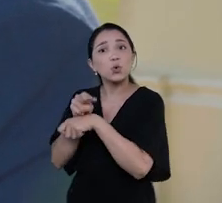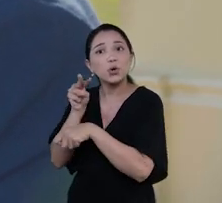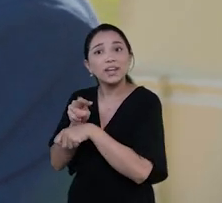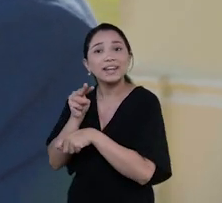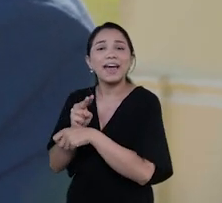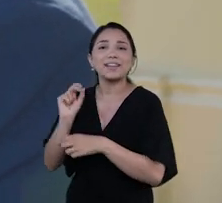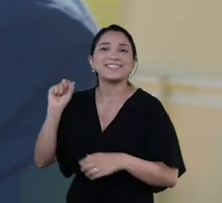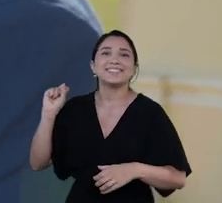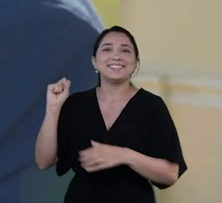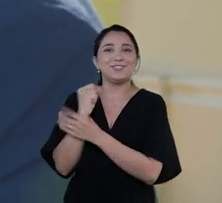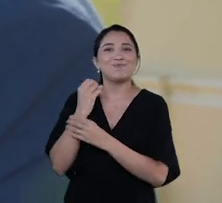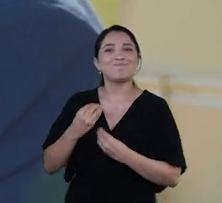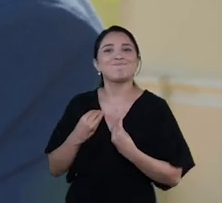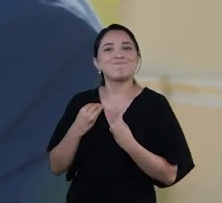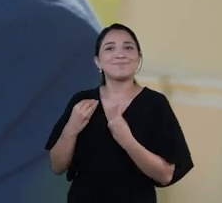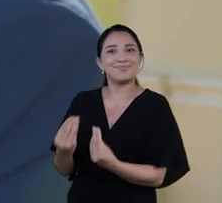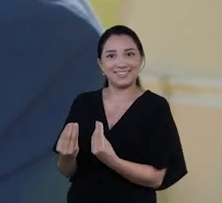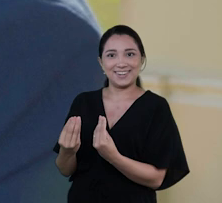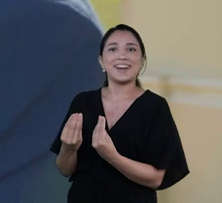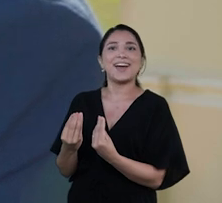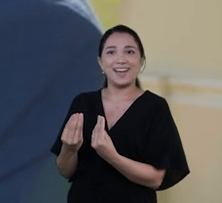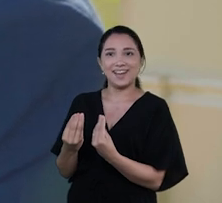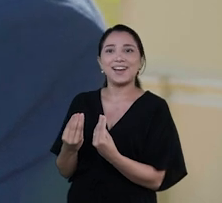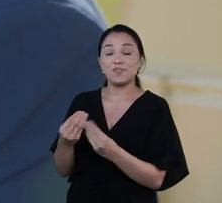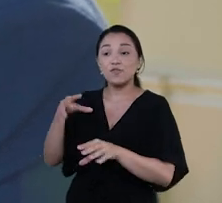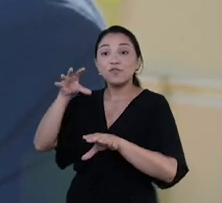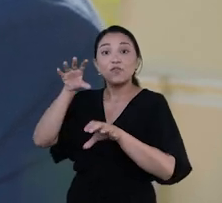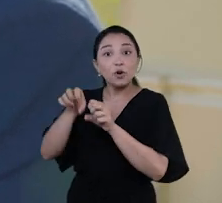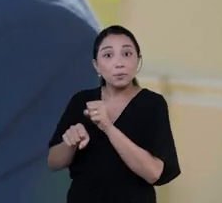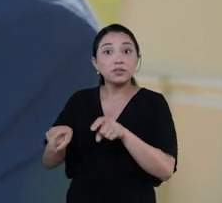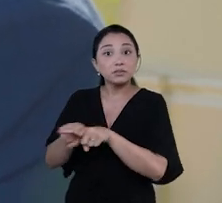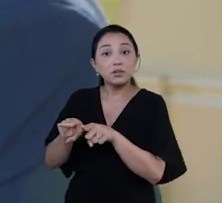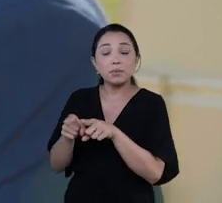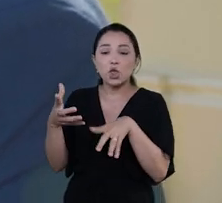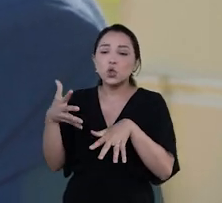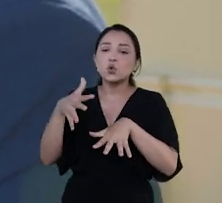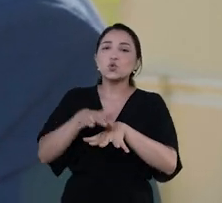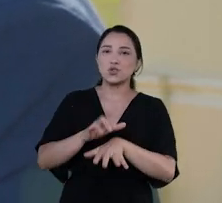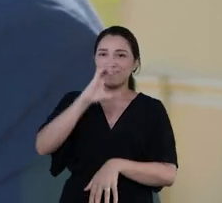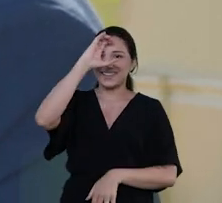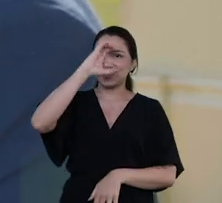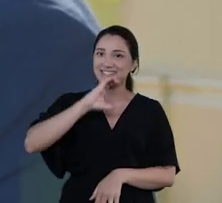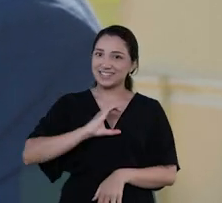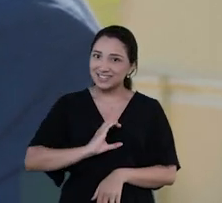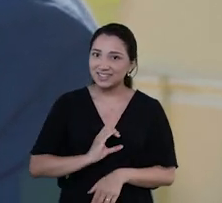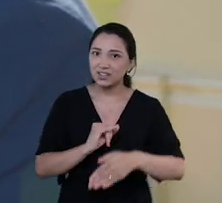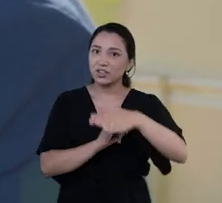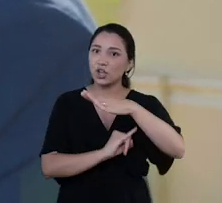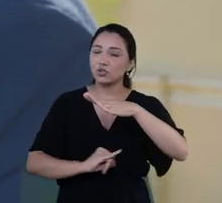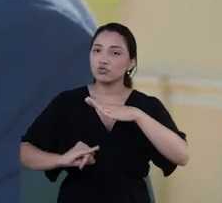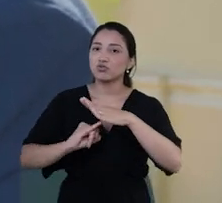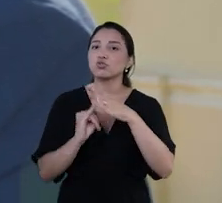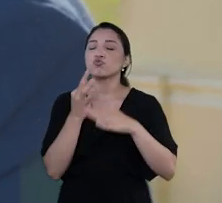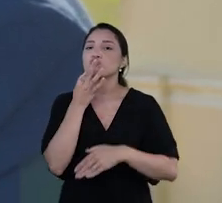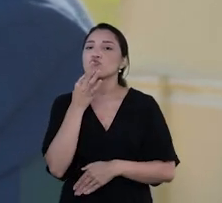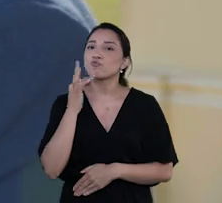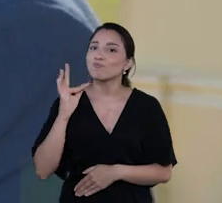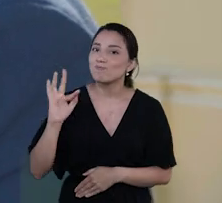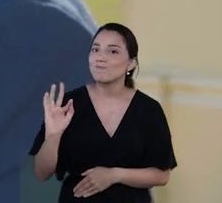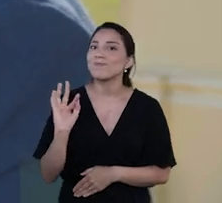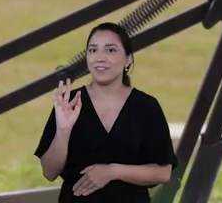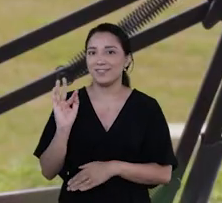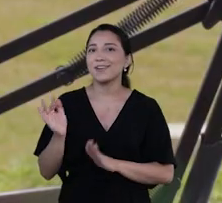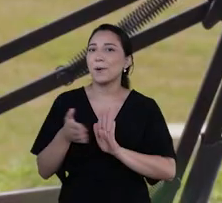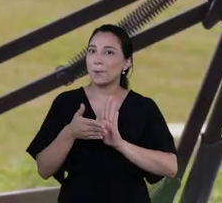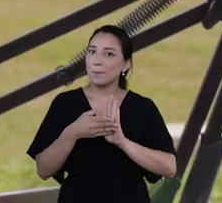Eh toda a a a a formação inclusiva cidadã que os institutos federais né que a rede Federal